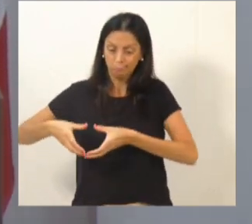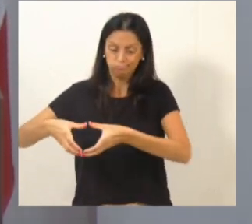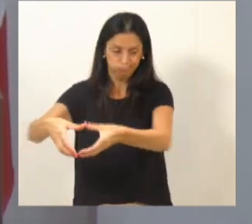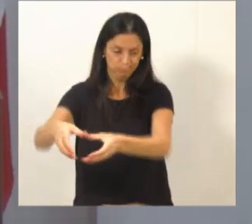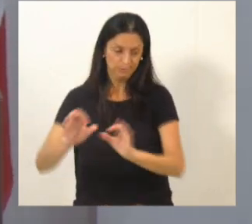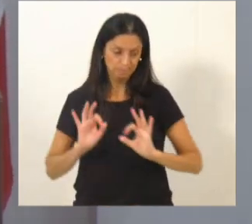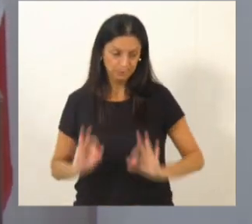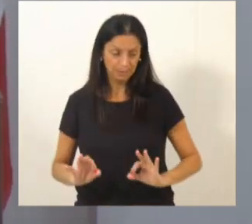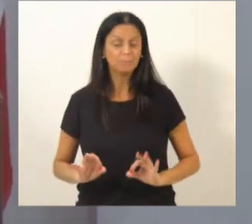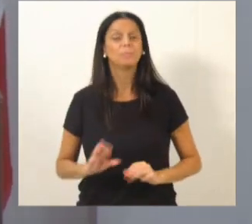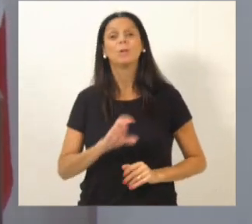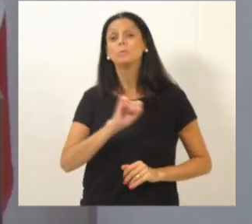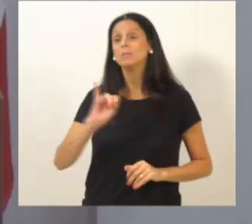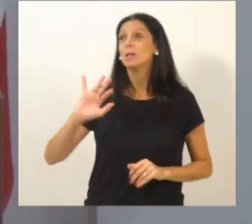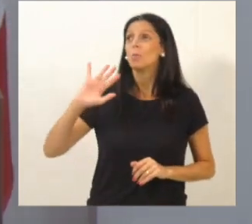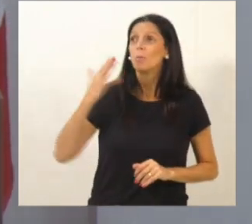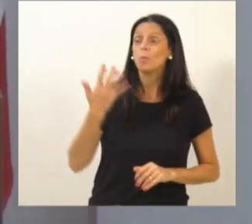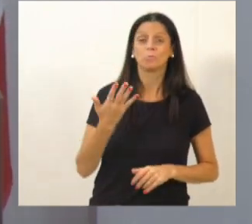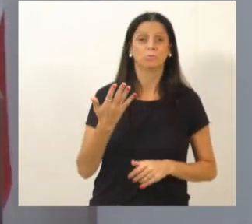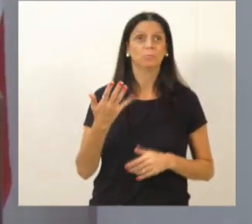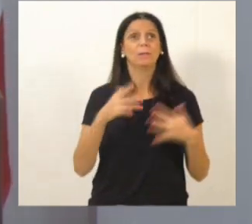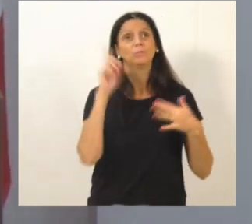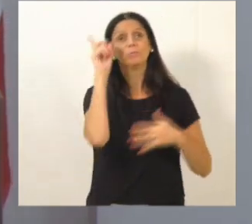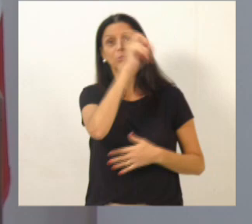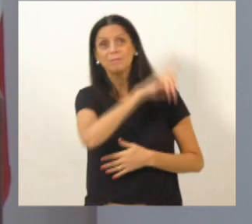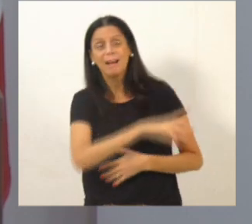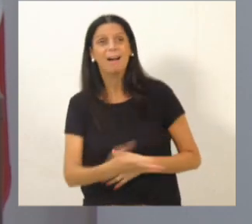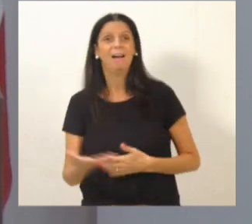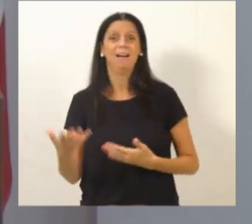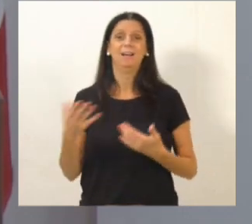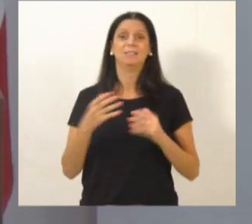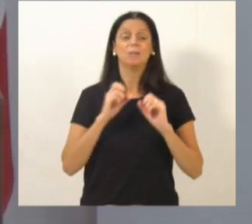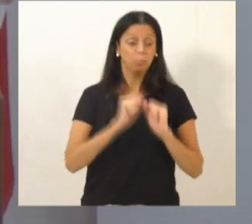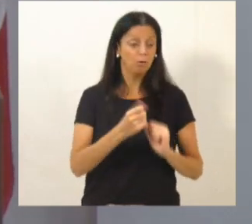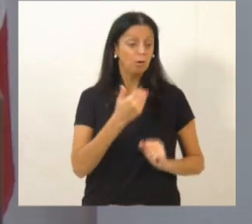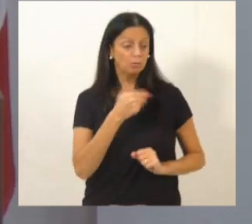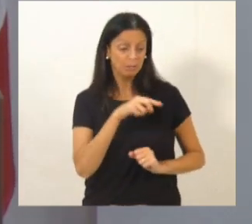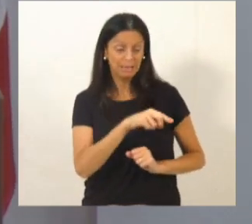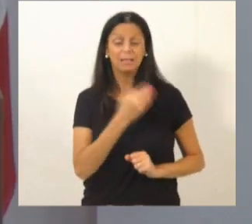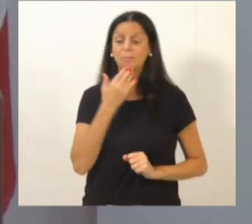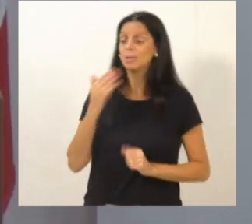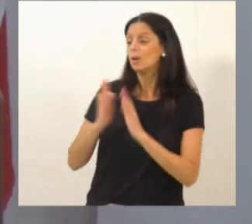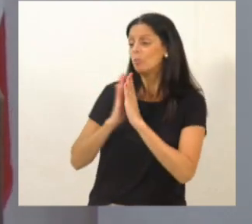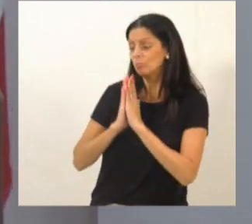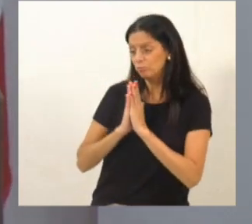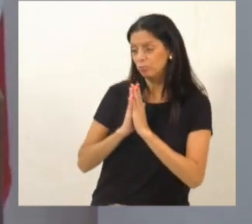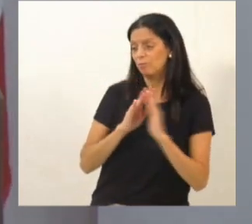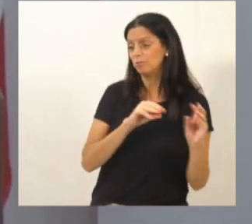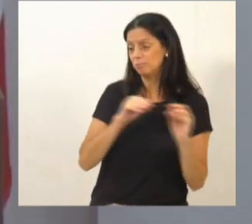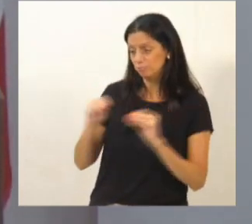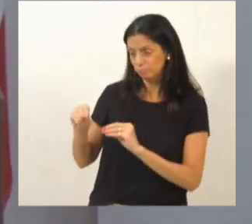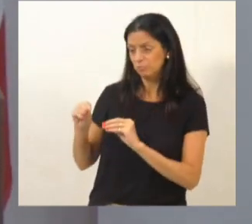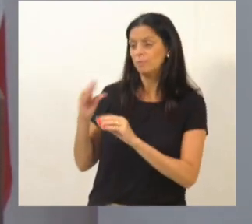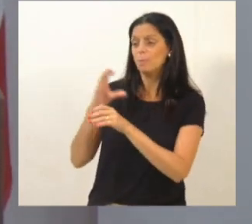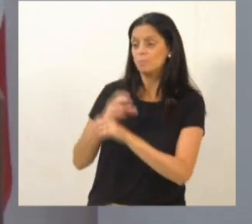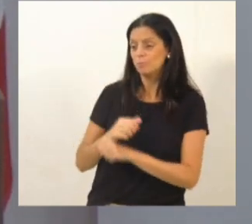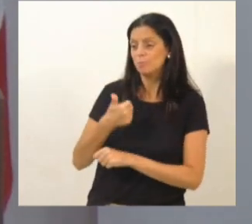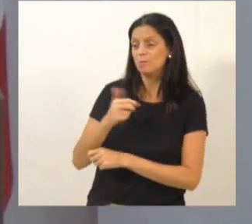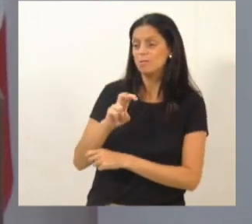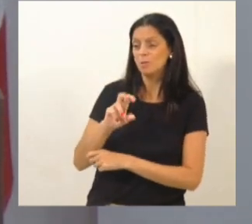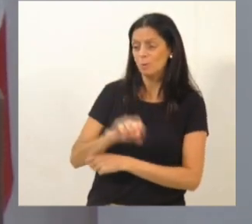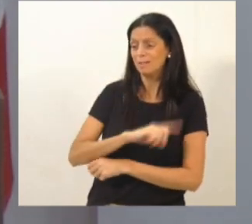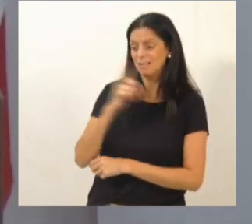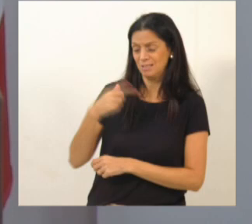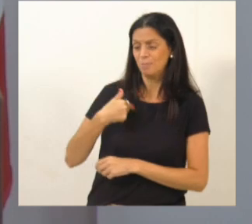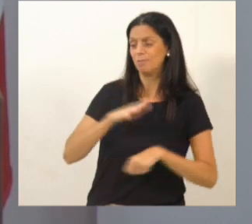uma dificuldade técnica extrema, ele pode pedir a prorrogação por mais 60 dias, ou seja, ele pode chegar até 150 dias, mas